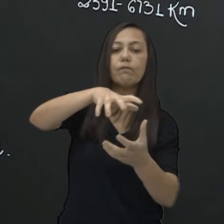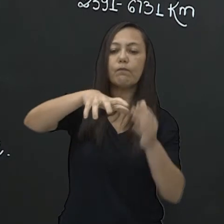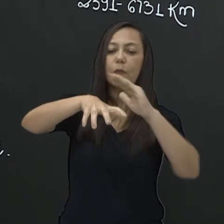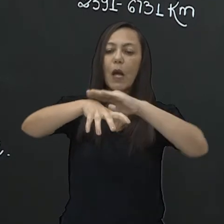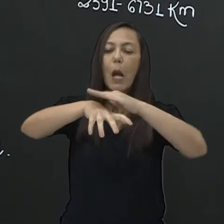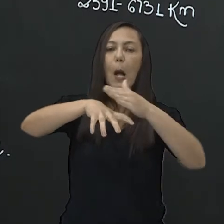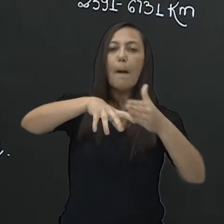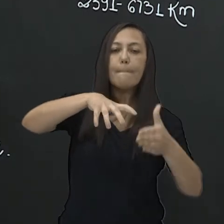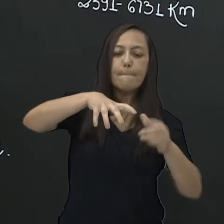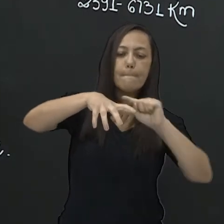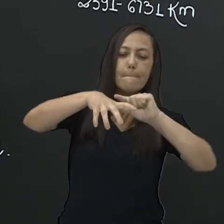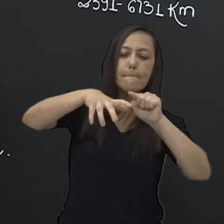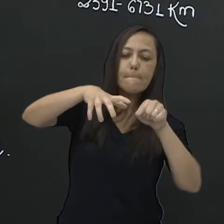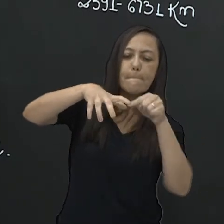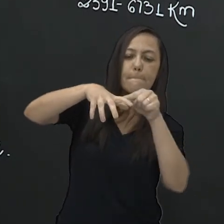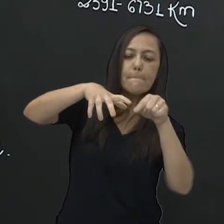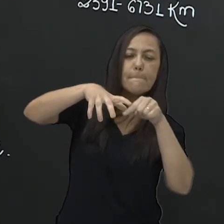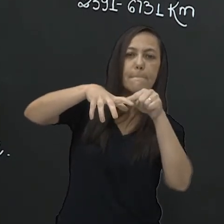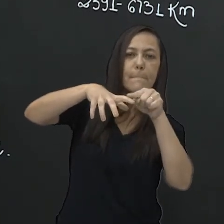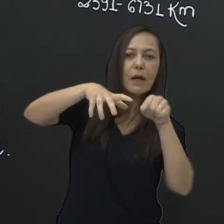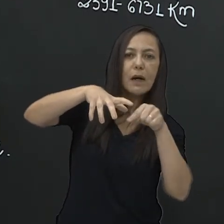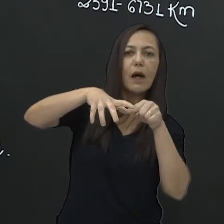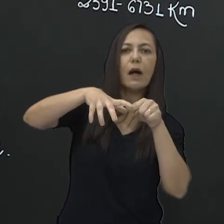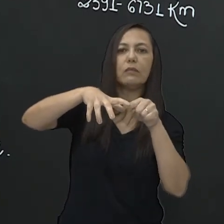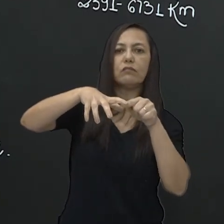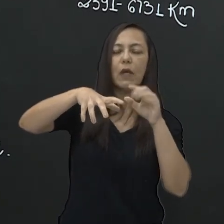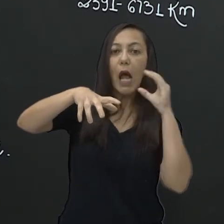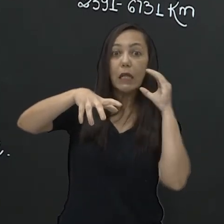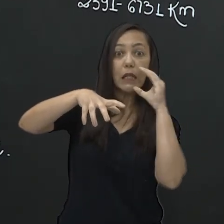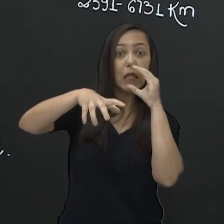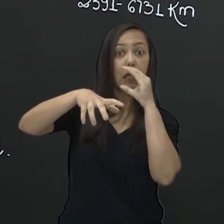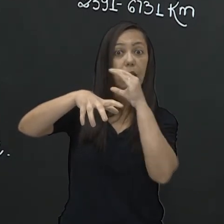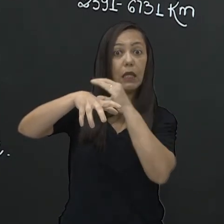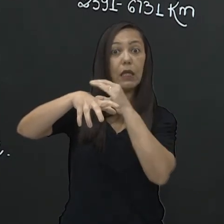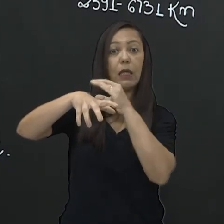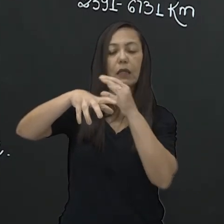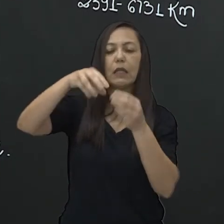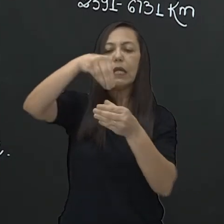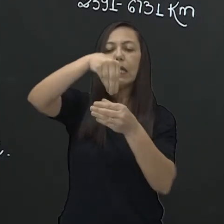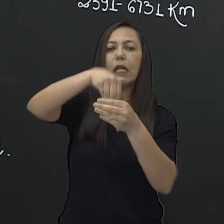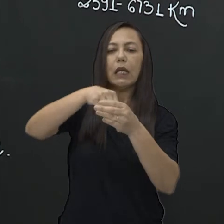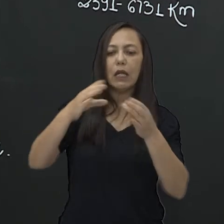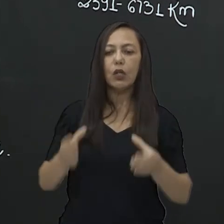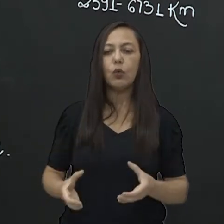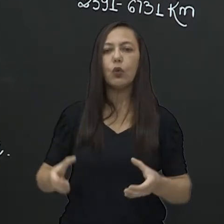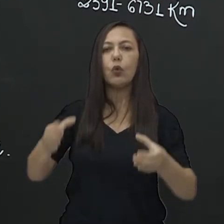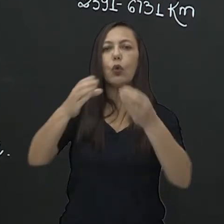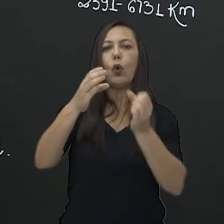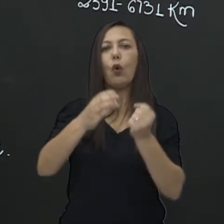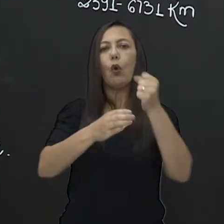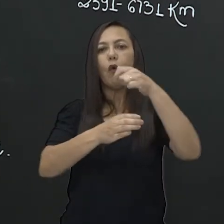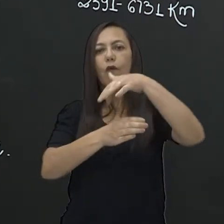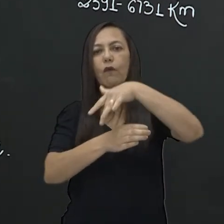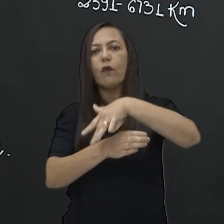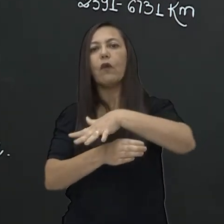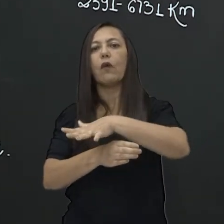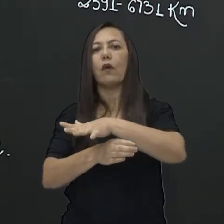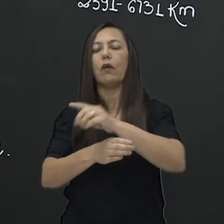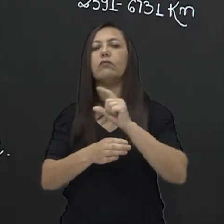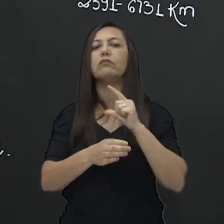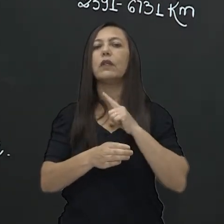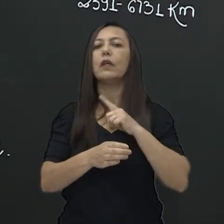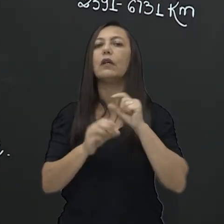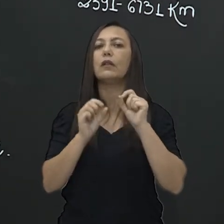numa temperatura muito alta a ponto de estarem quase pastosas. E o conteúdo dos vulcões, ele prova isso. Então, o que tem aqui a gente chama